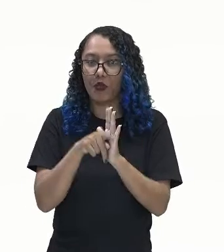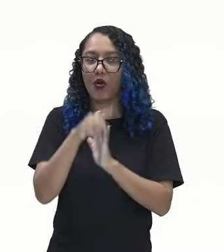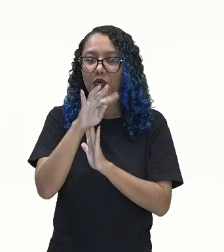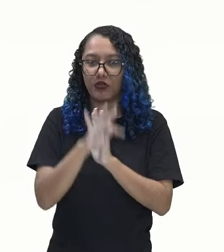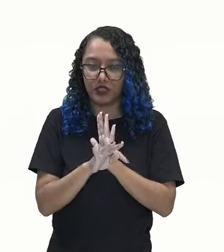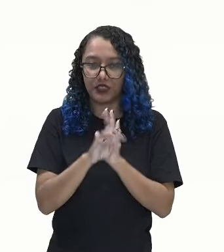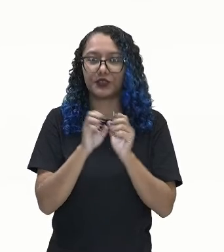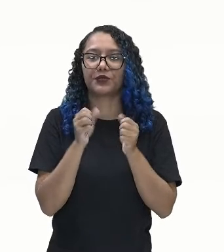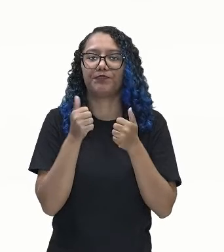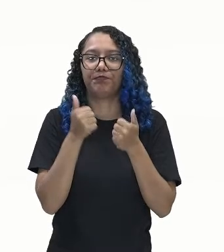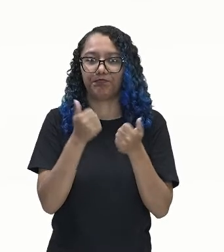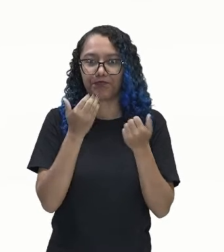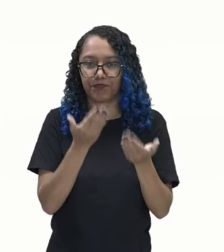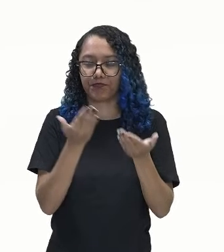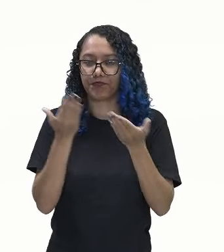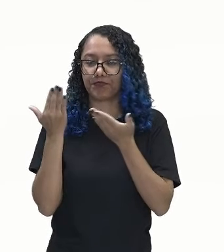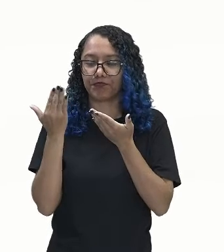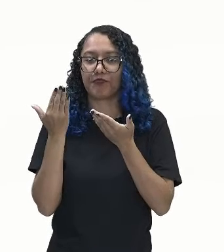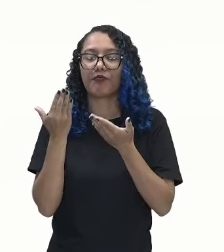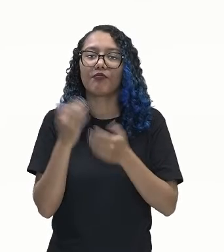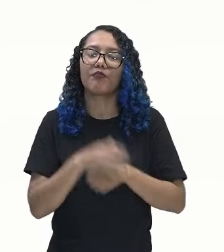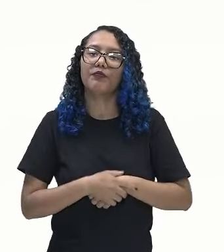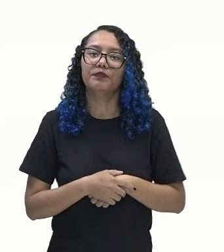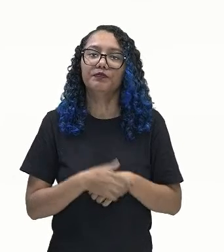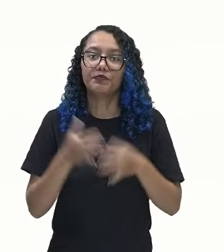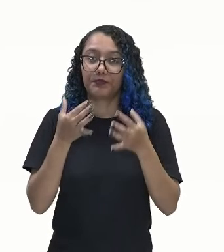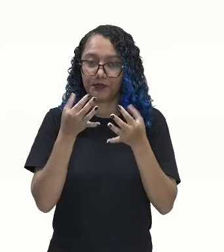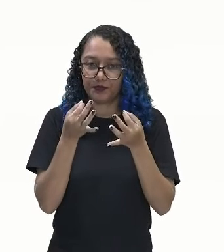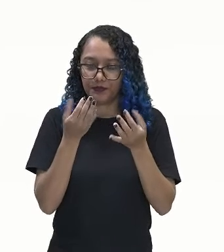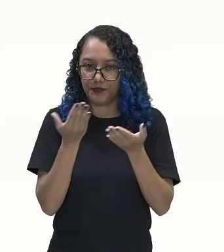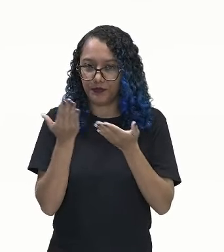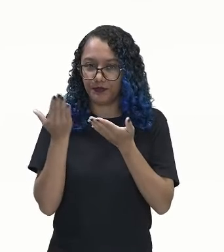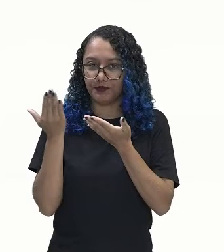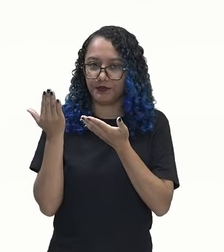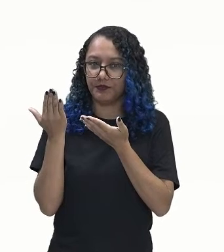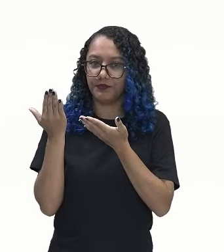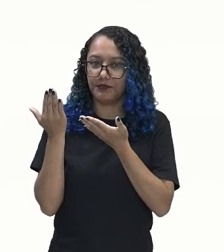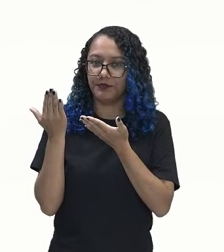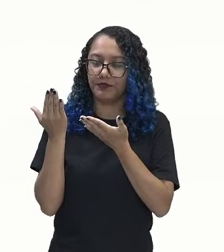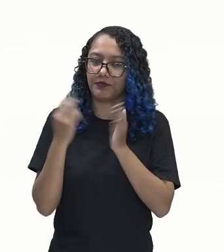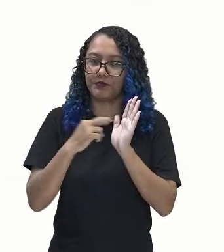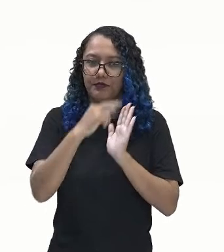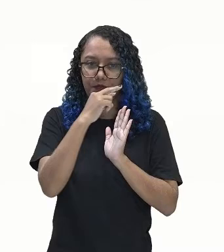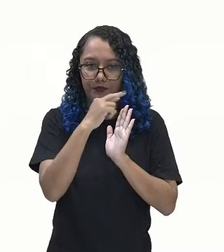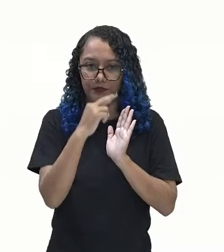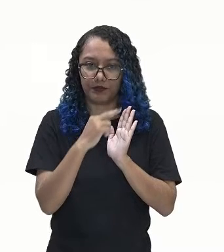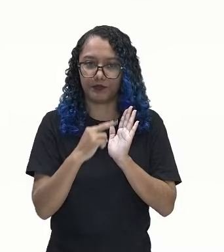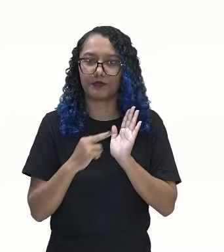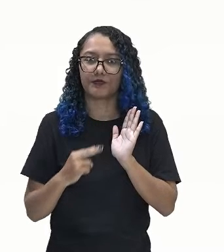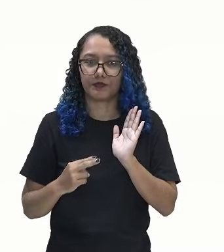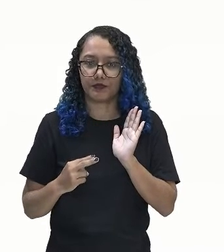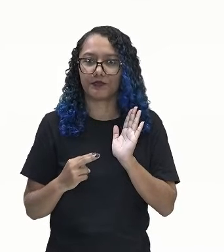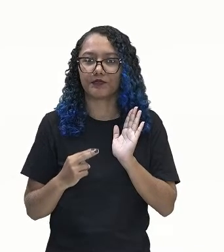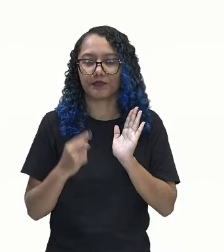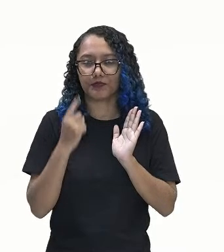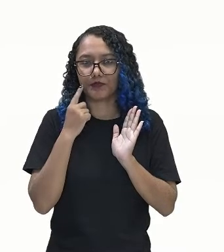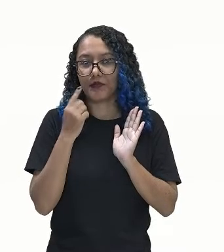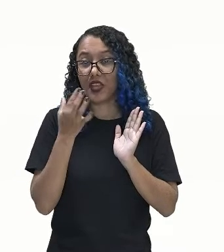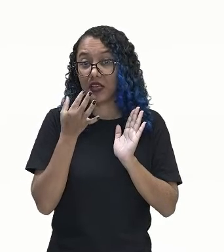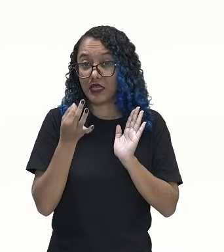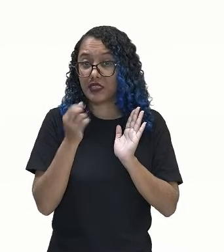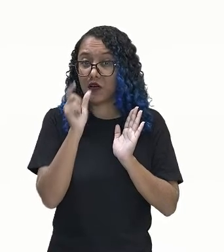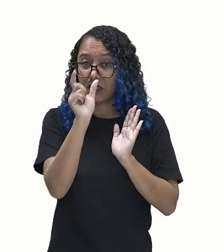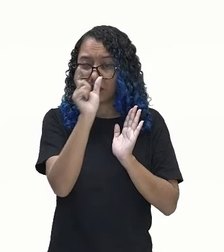ir à botica para aviar a receita de cápsulas ou pílulas fedorentas.